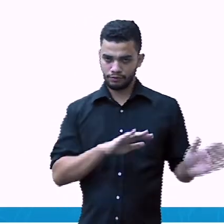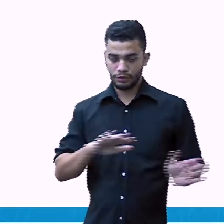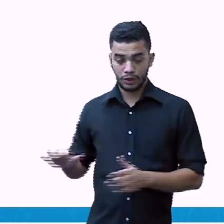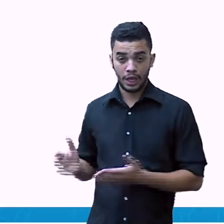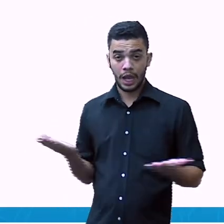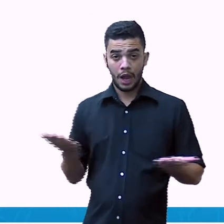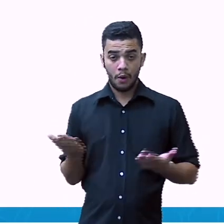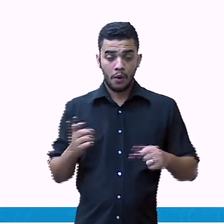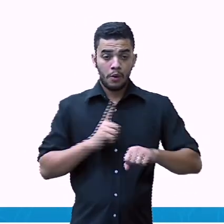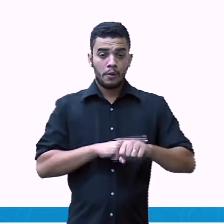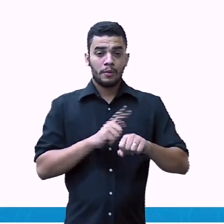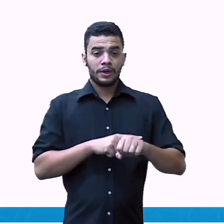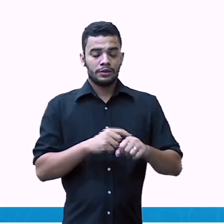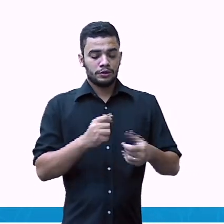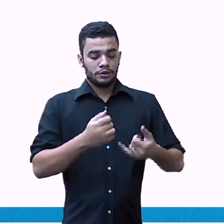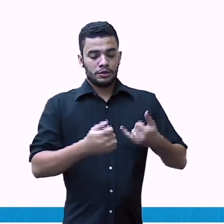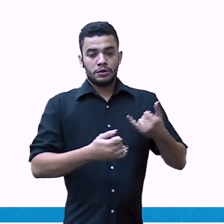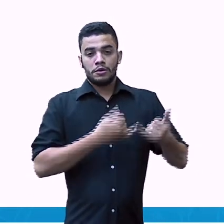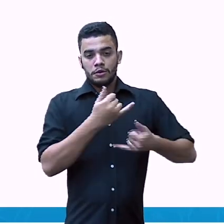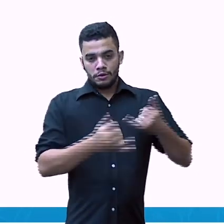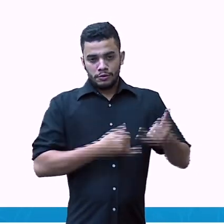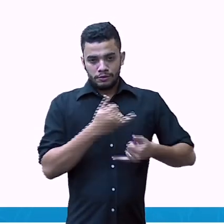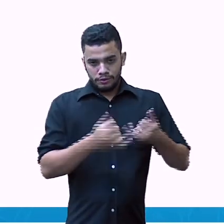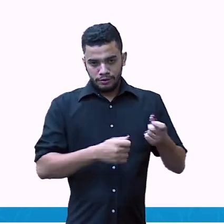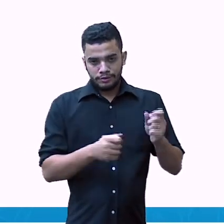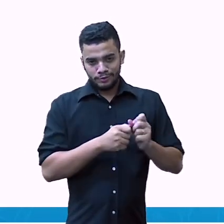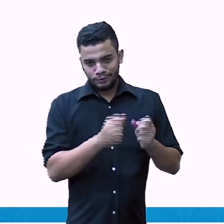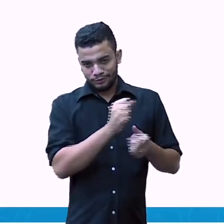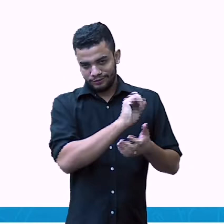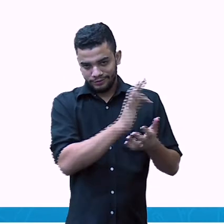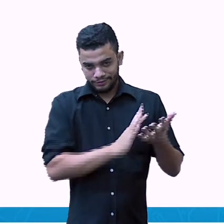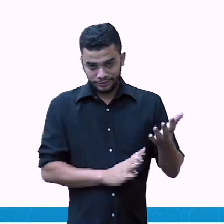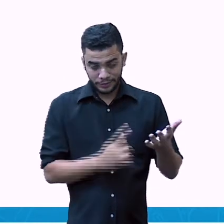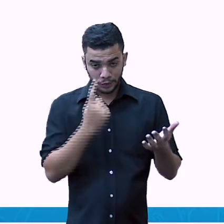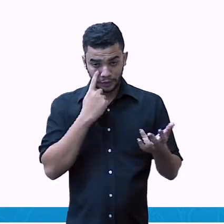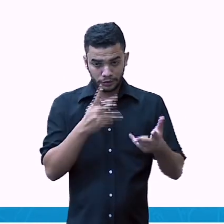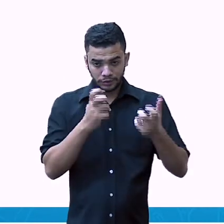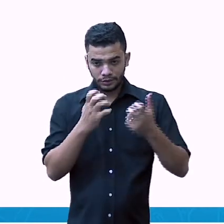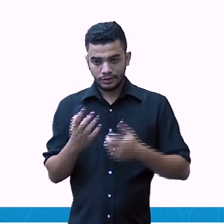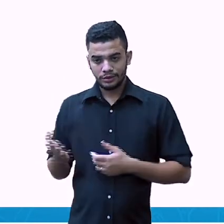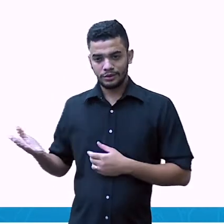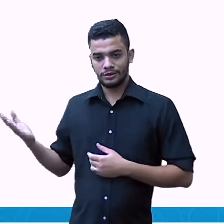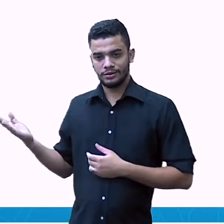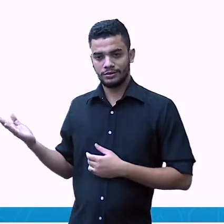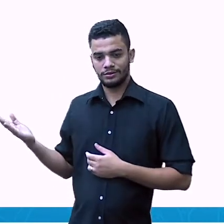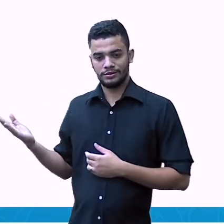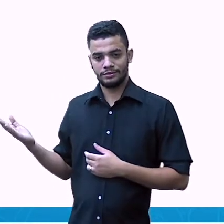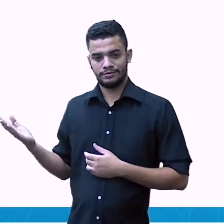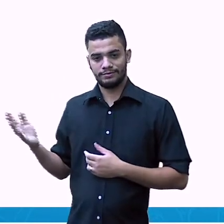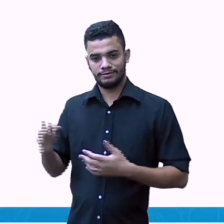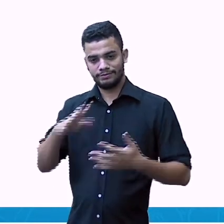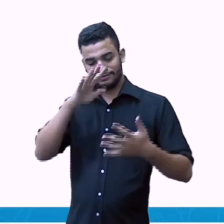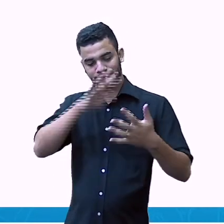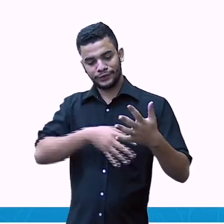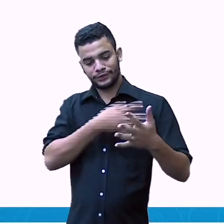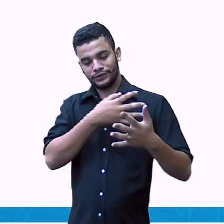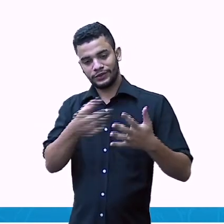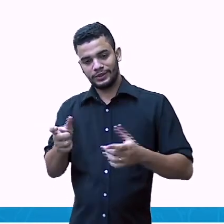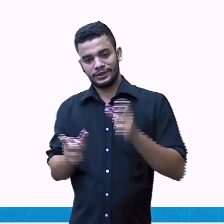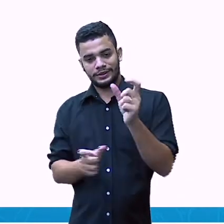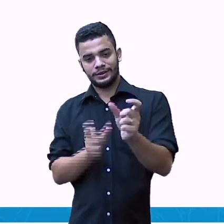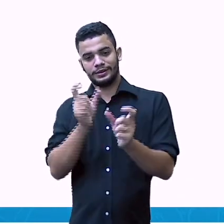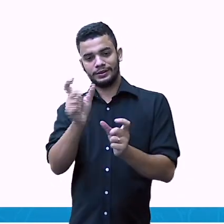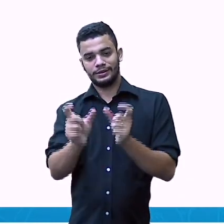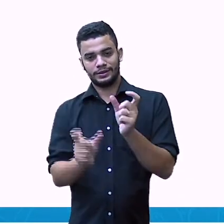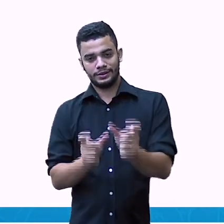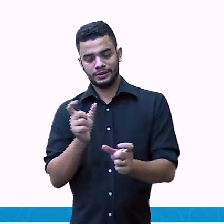palavra cruzada com atenção. Então, nós temos aqui uma cruzadinha de profissões. Temos alguns profissionais aqui, né? E